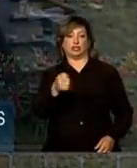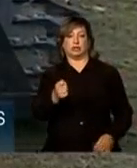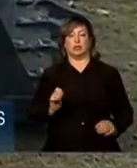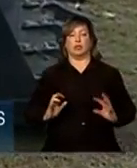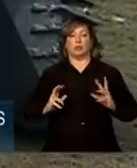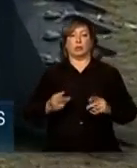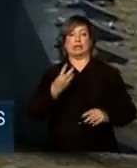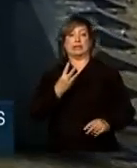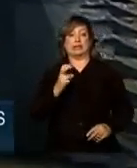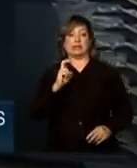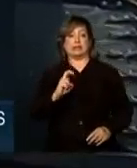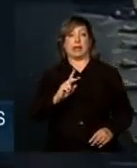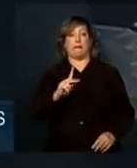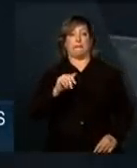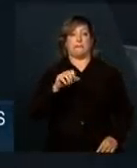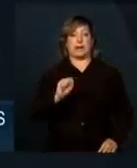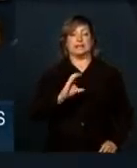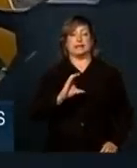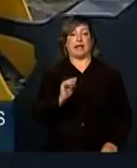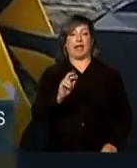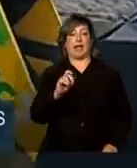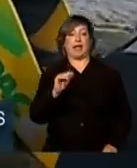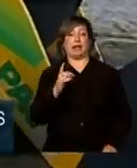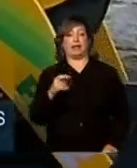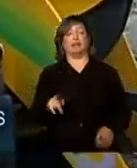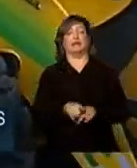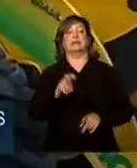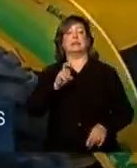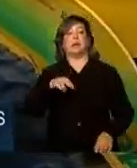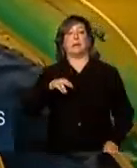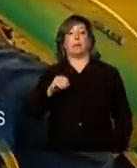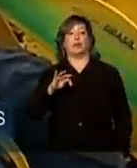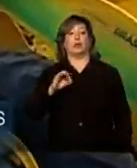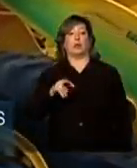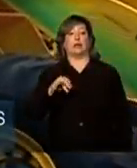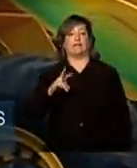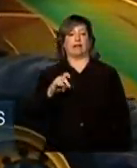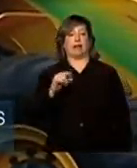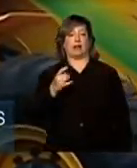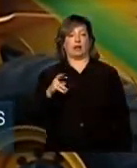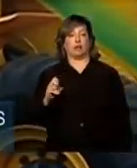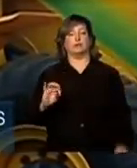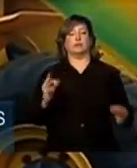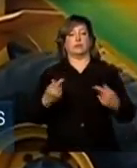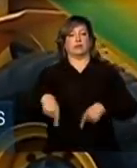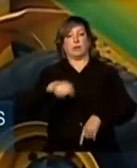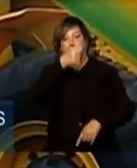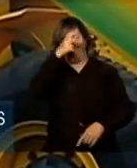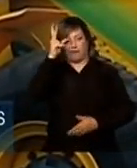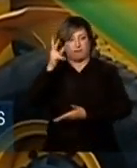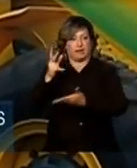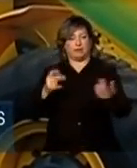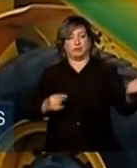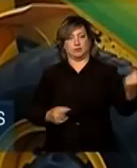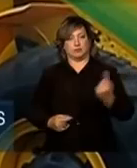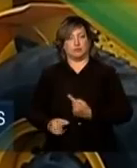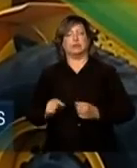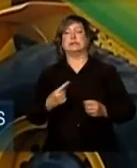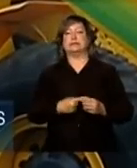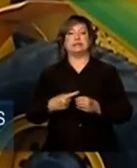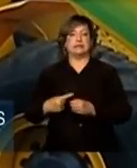das 35 pás carregadeiras e 5 motoniveladoras às prefeitas e aos prefeitos das